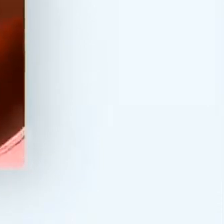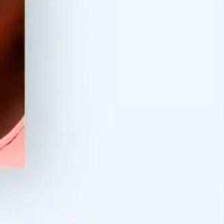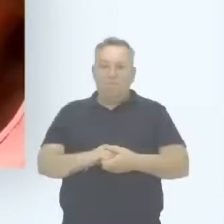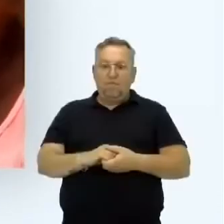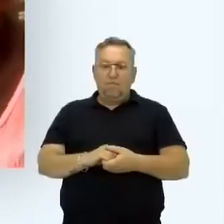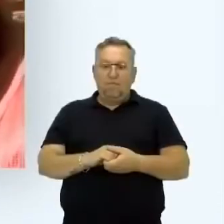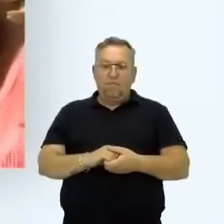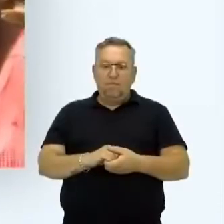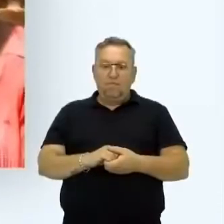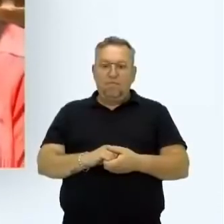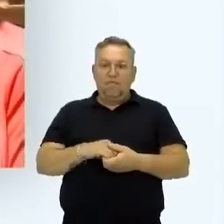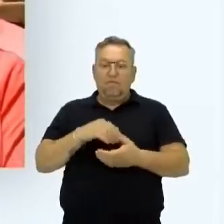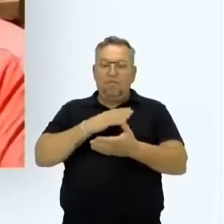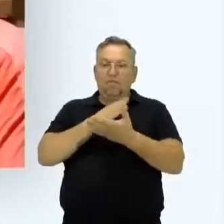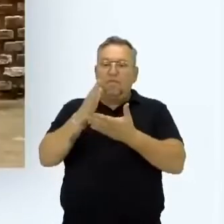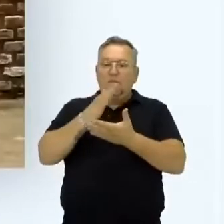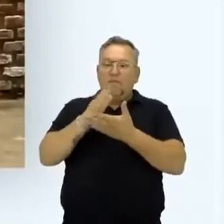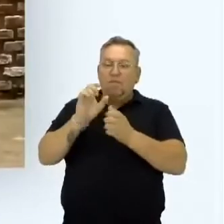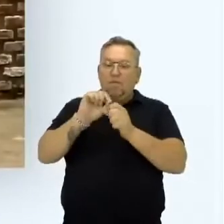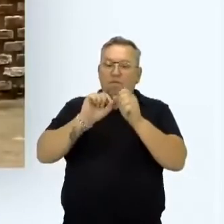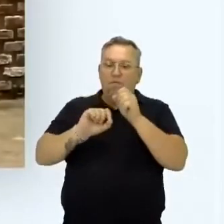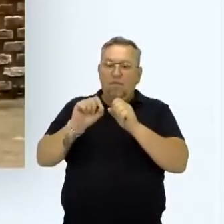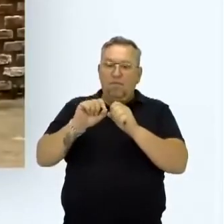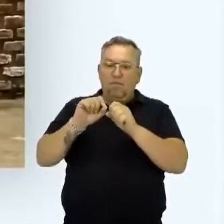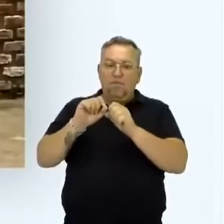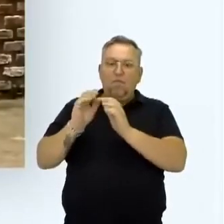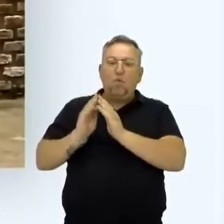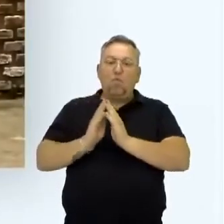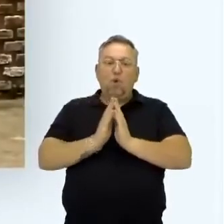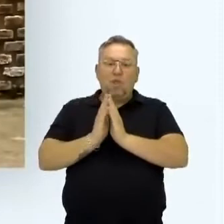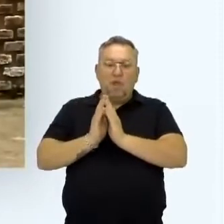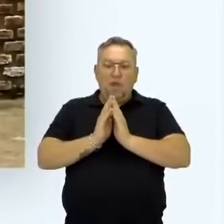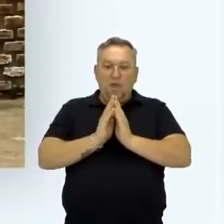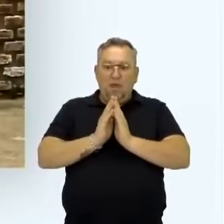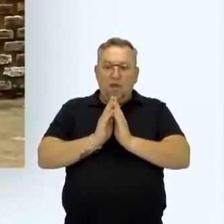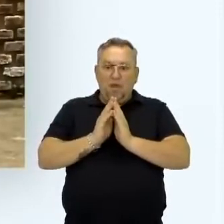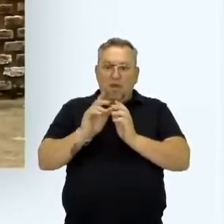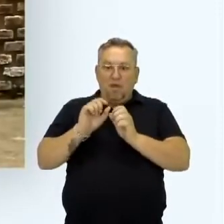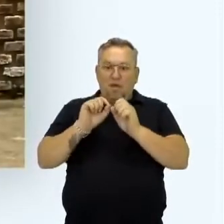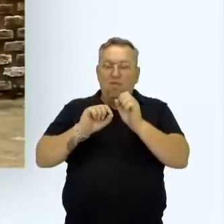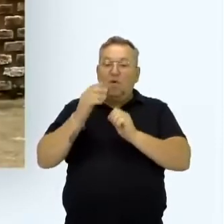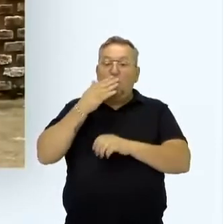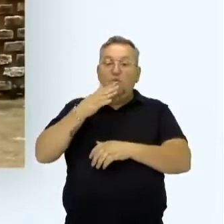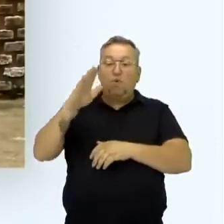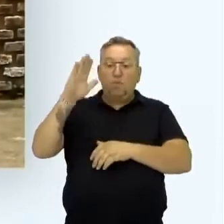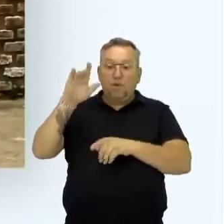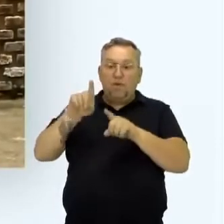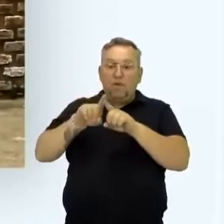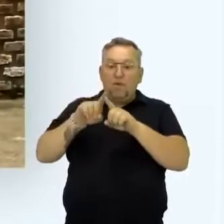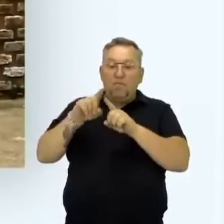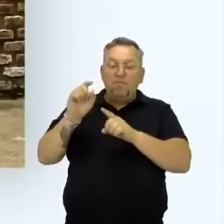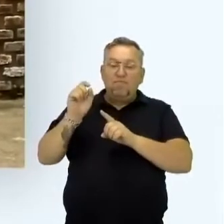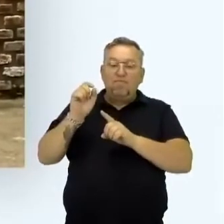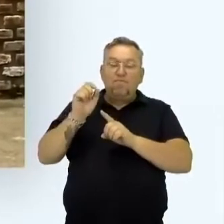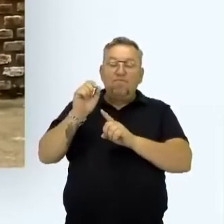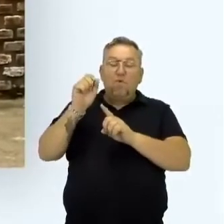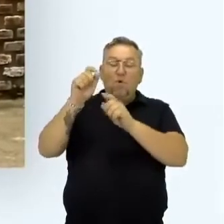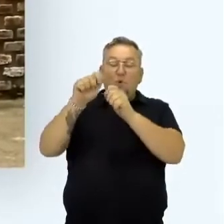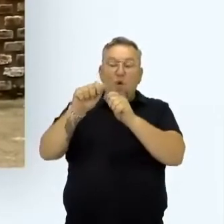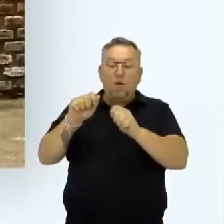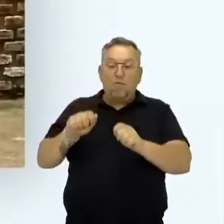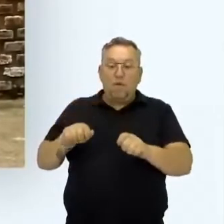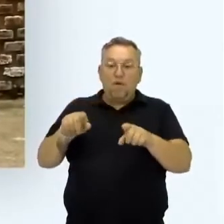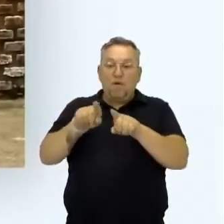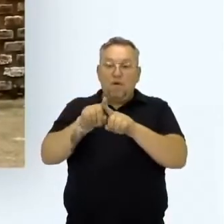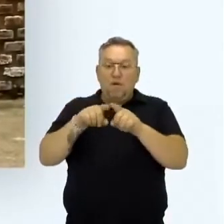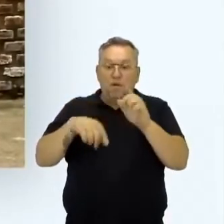Aí comecei fazendo promessa. O pessoal fazia promessa com as imagens. Aí vinha